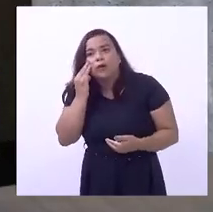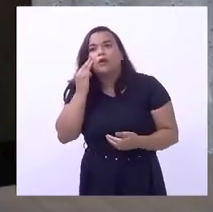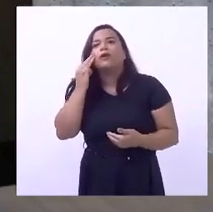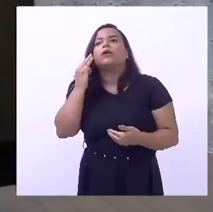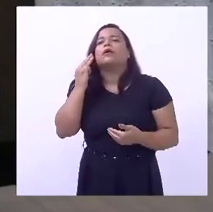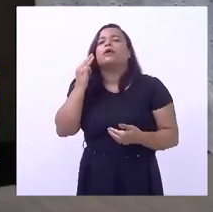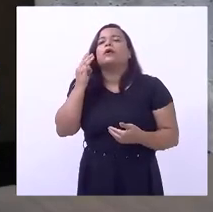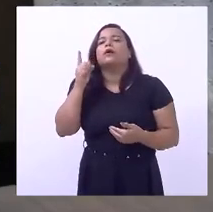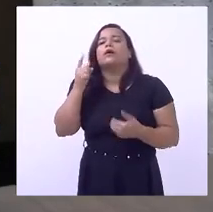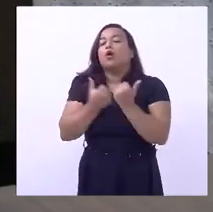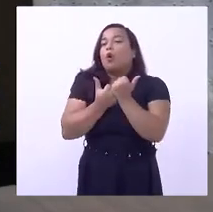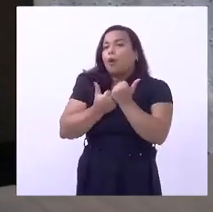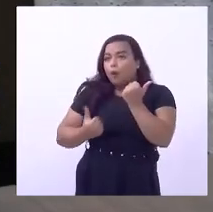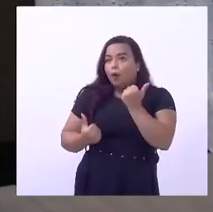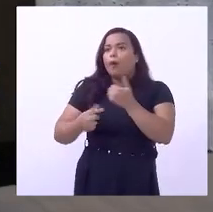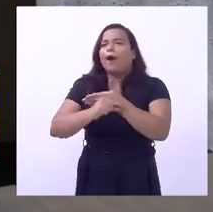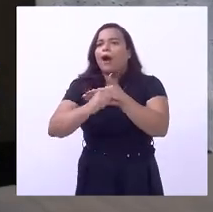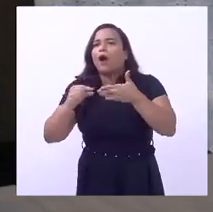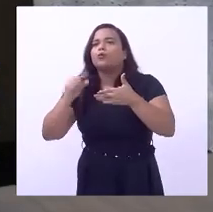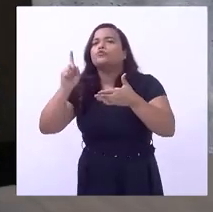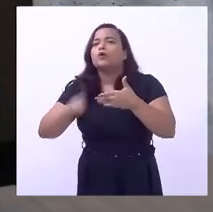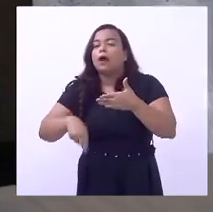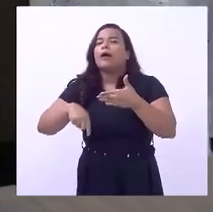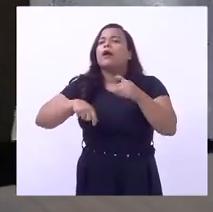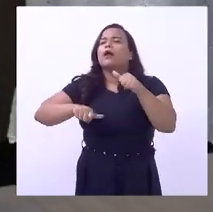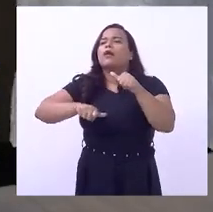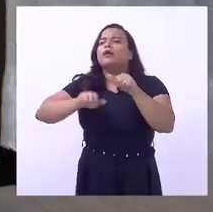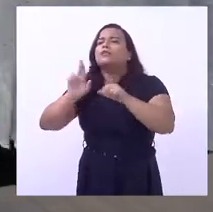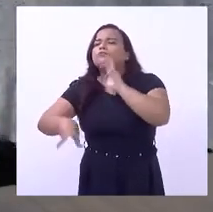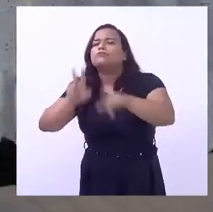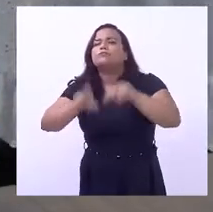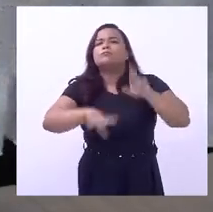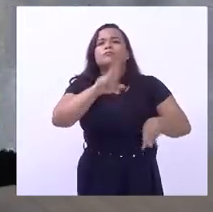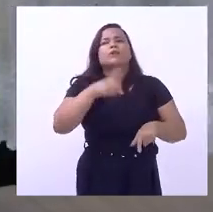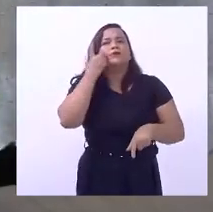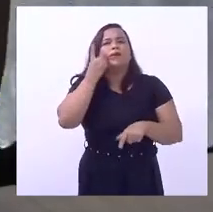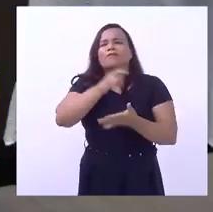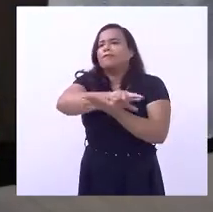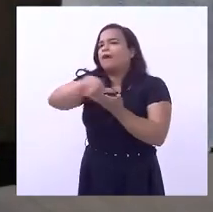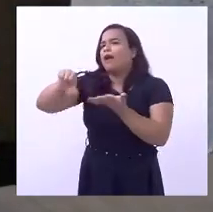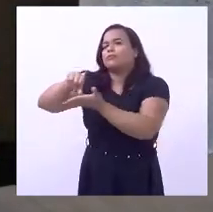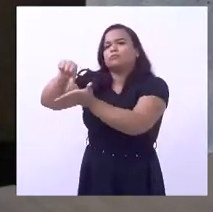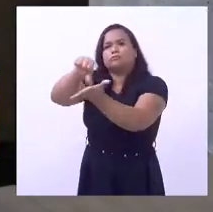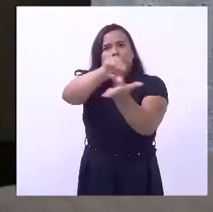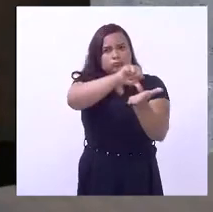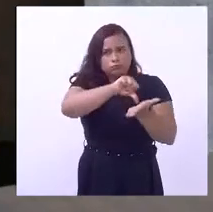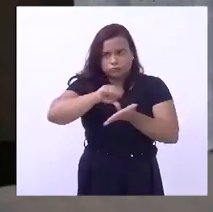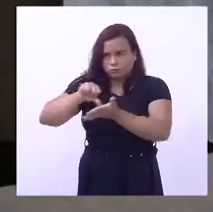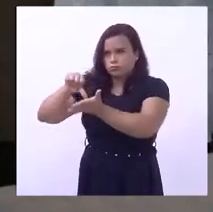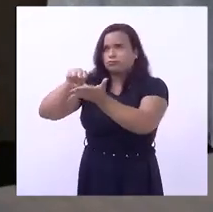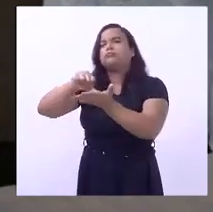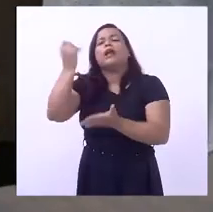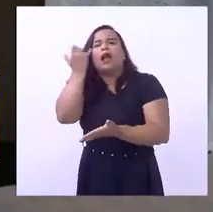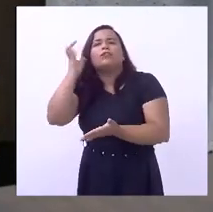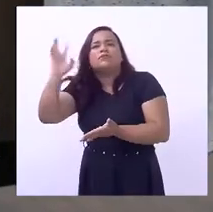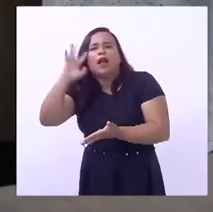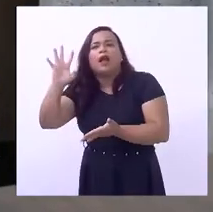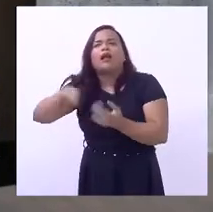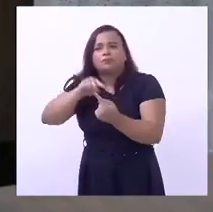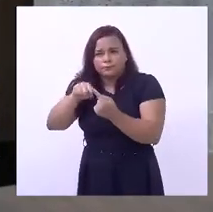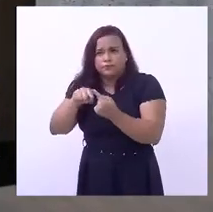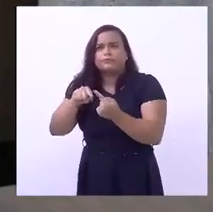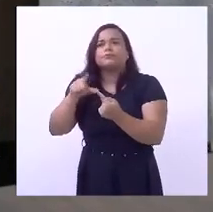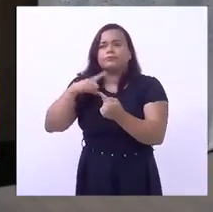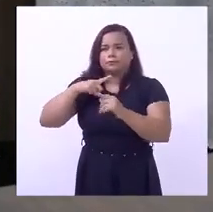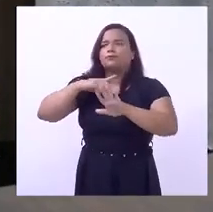em coautoria a diferentes deputados de diferentes matrizes ideológicas,